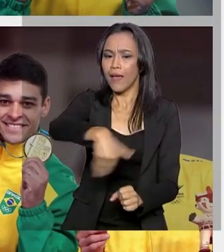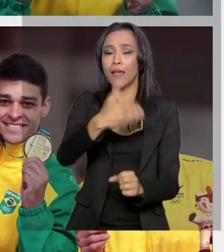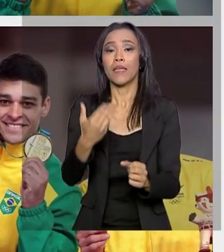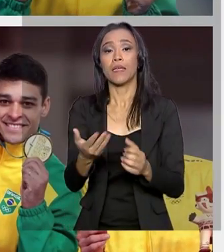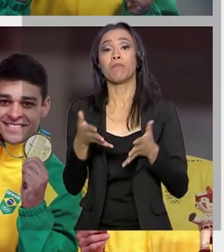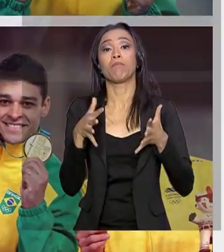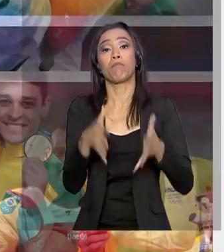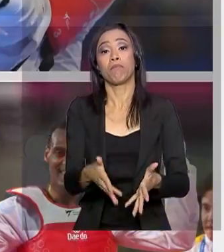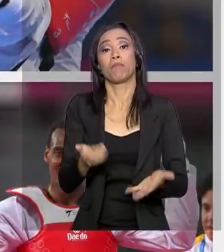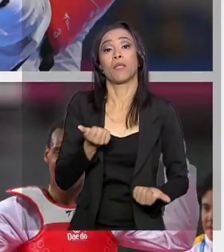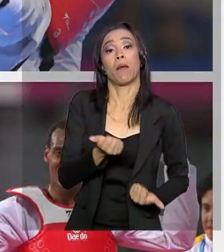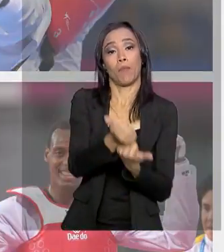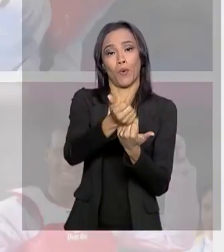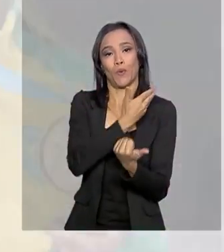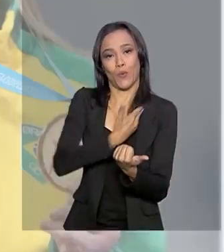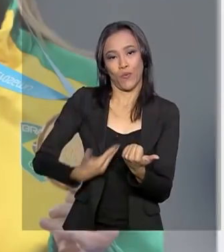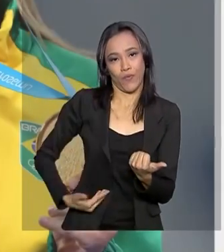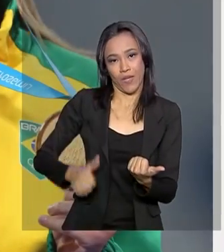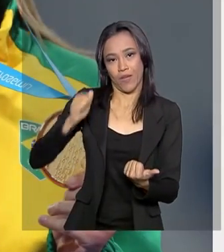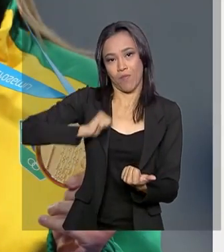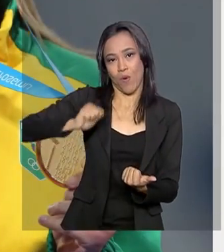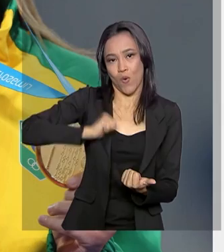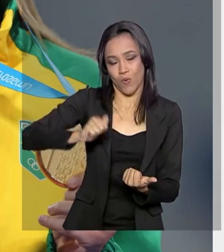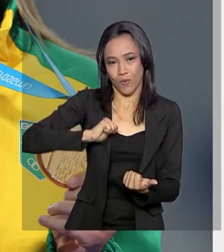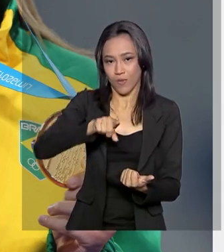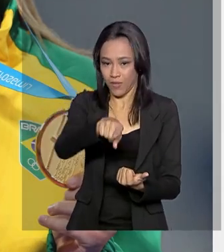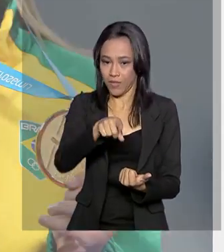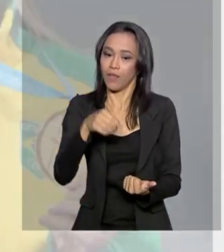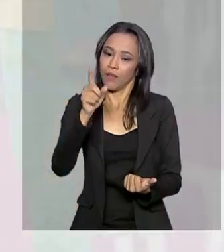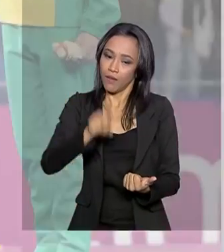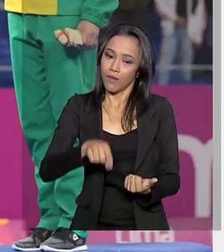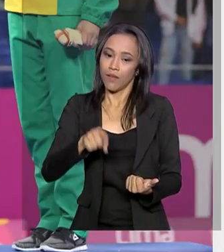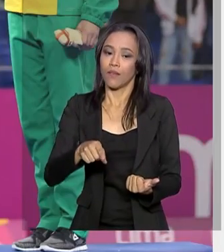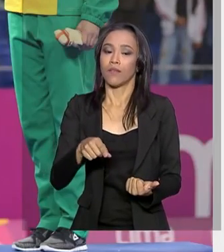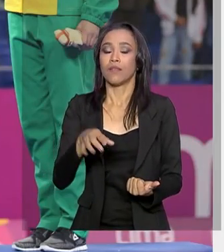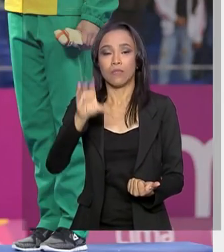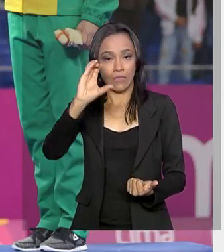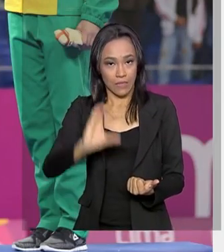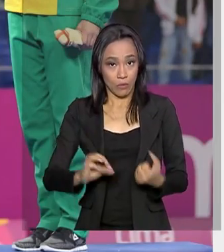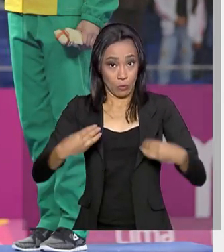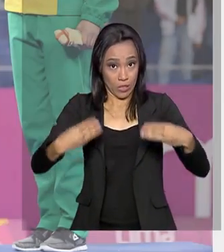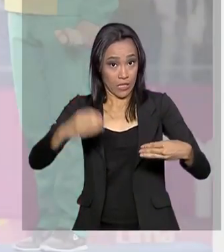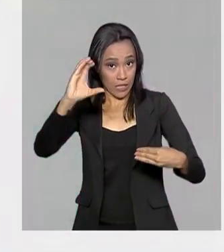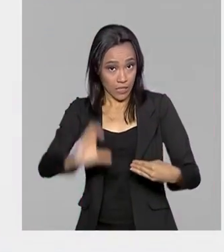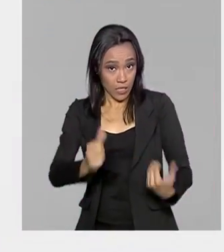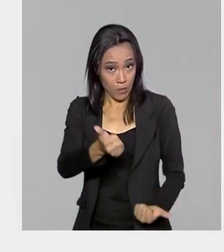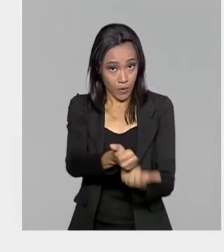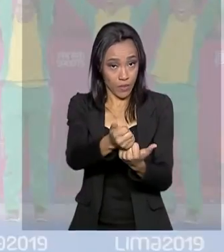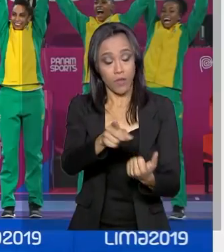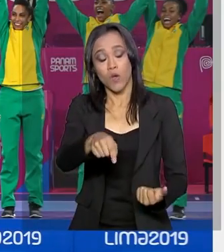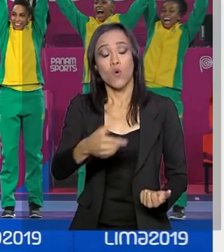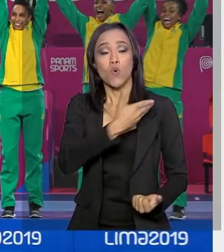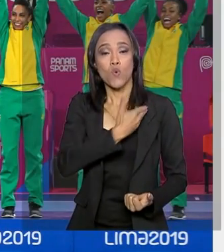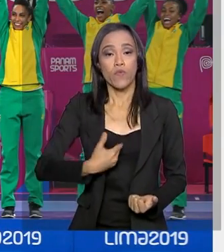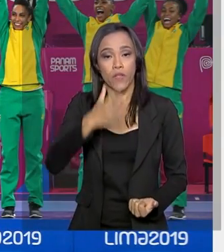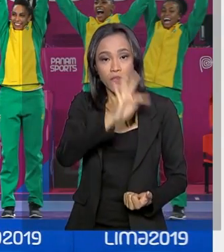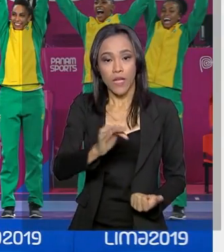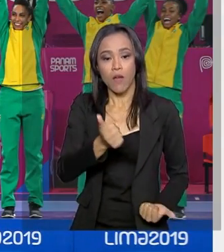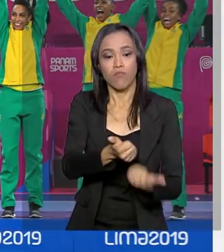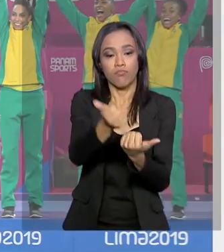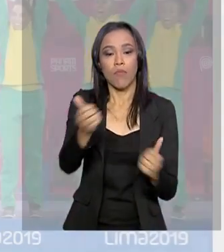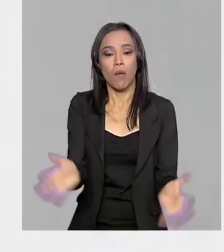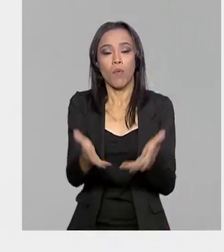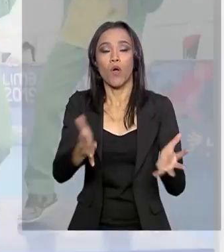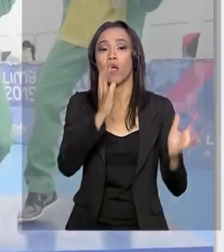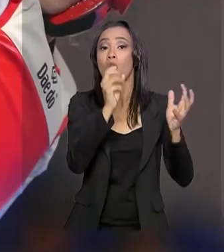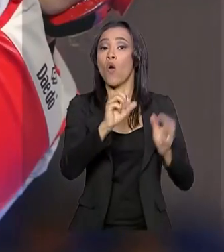do bolsa atleta da secretaria especial do esporte do ministério da cidadania o incentivo do governo federal beneficia 11 modalidades